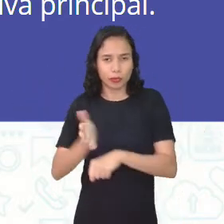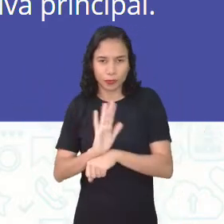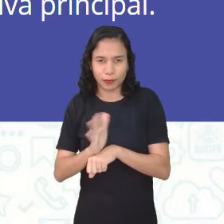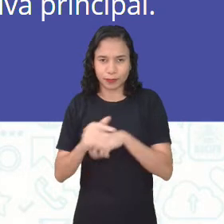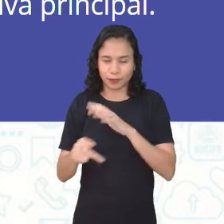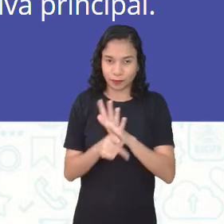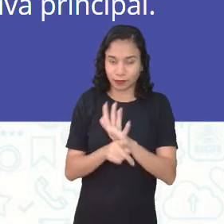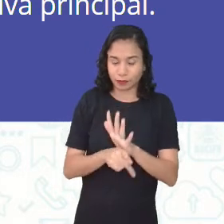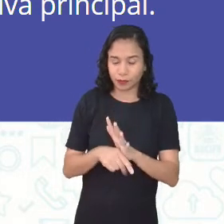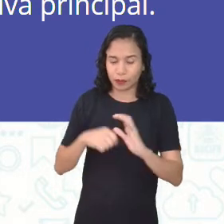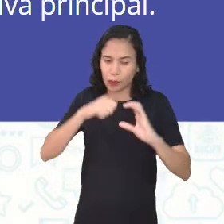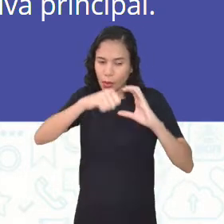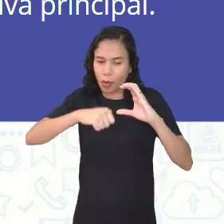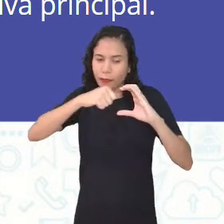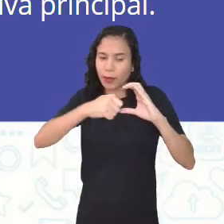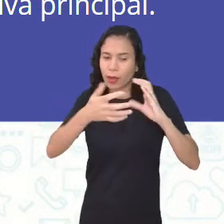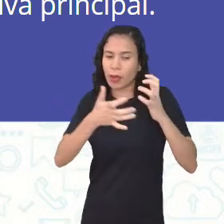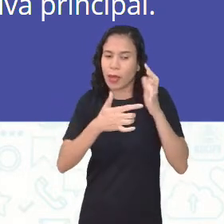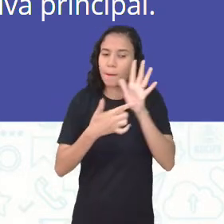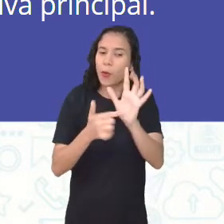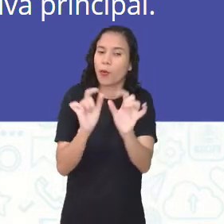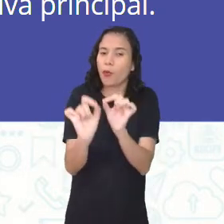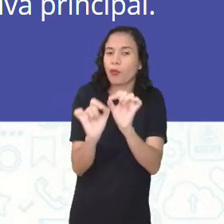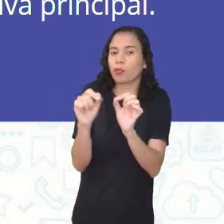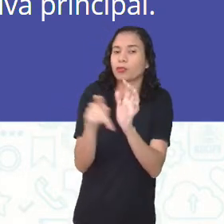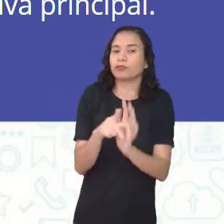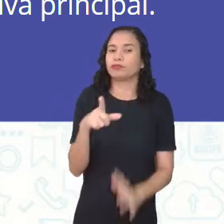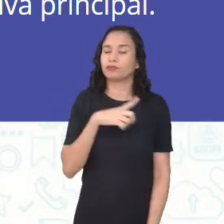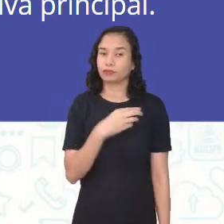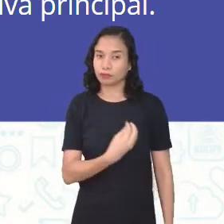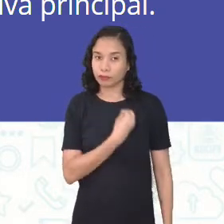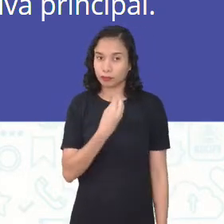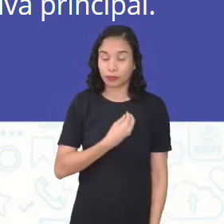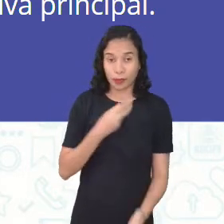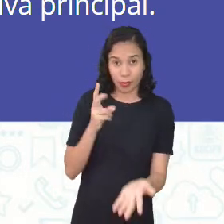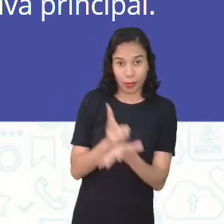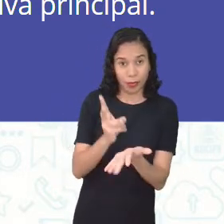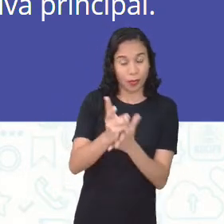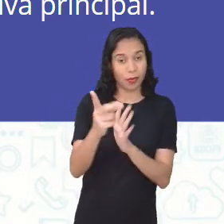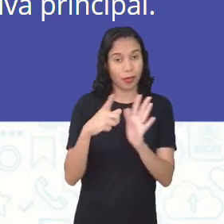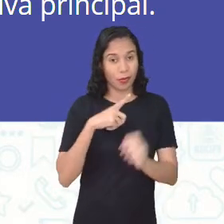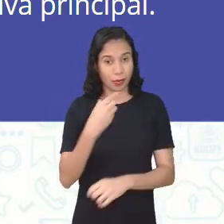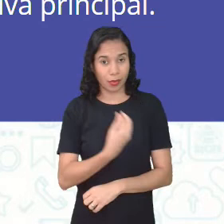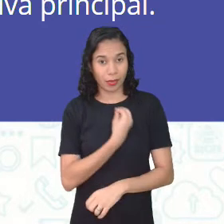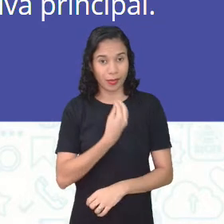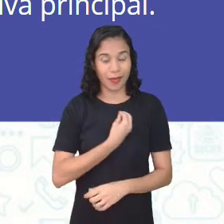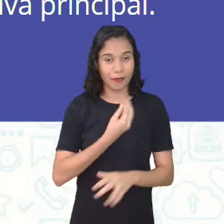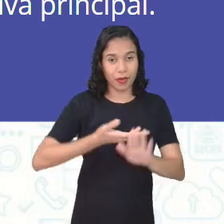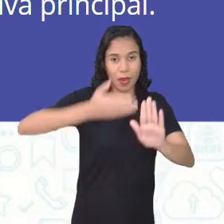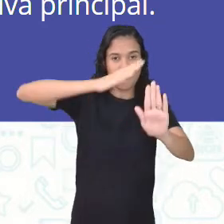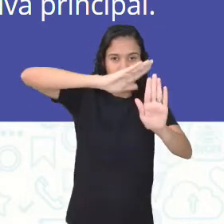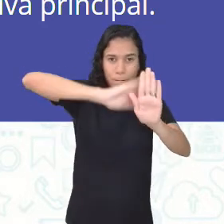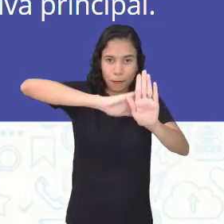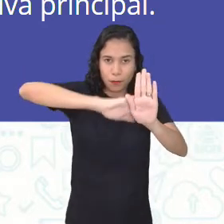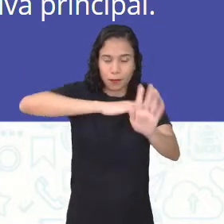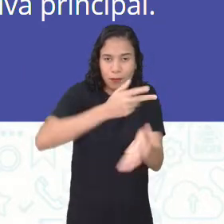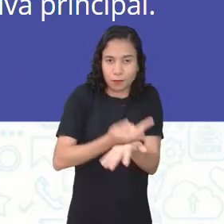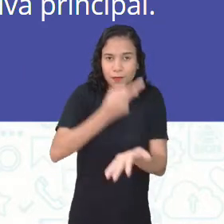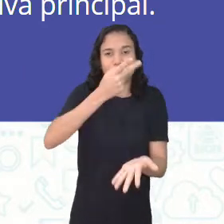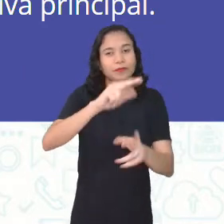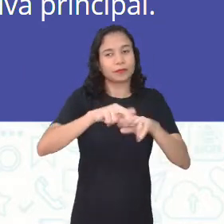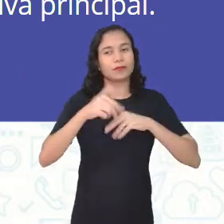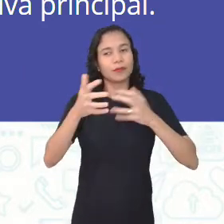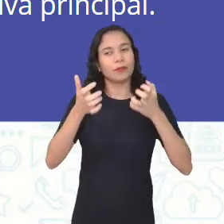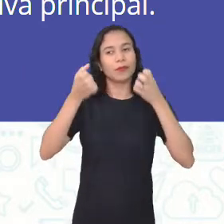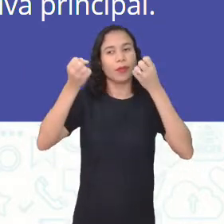estava gravando, queria falar com esse easter egg? Há sempre uma mensagem por trás de uma ação. Então, ele